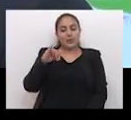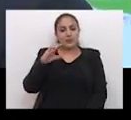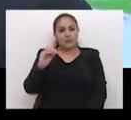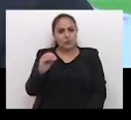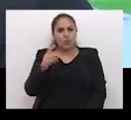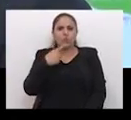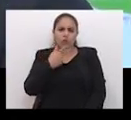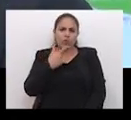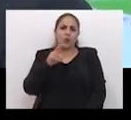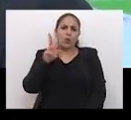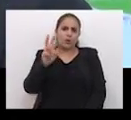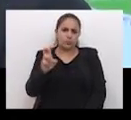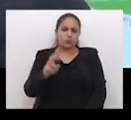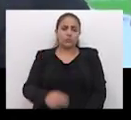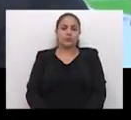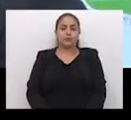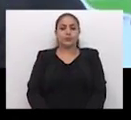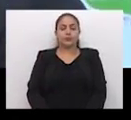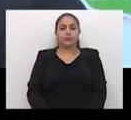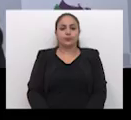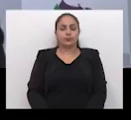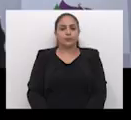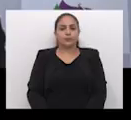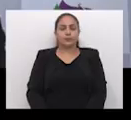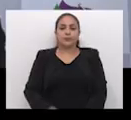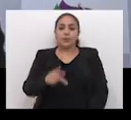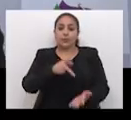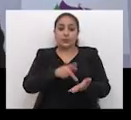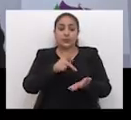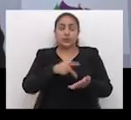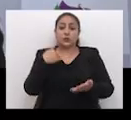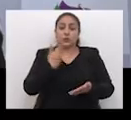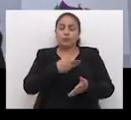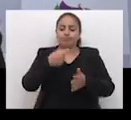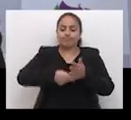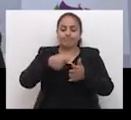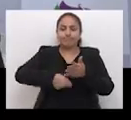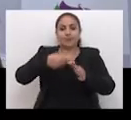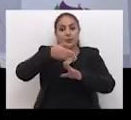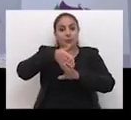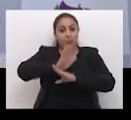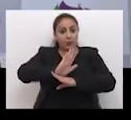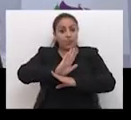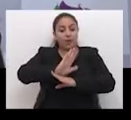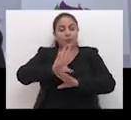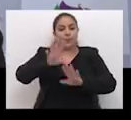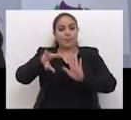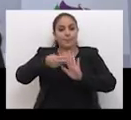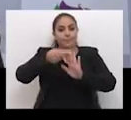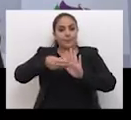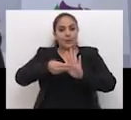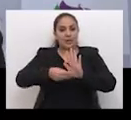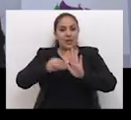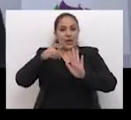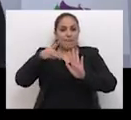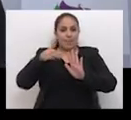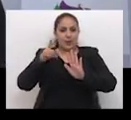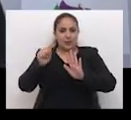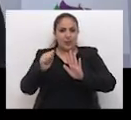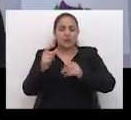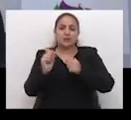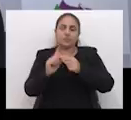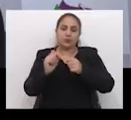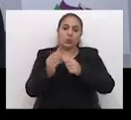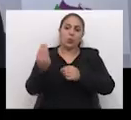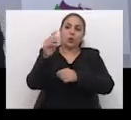pedetista Márcio Patucci comentou a decisão. Na verdade, a gente tentou aprovar uma emenda que